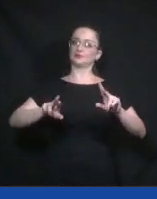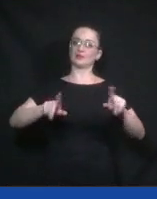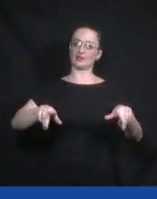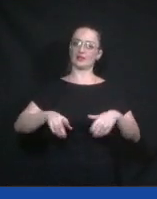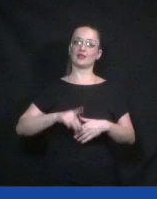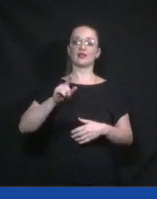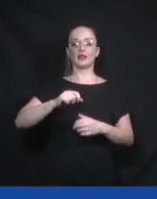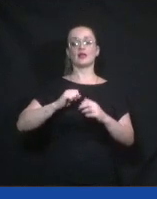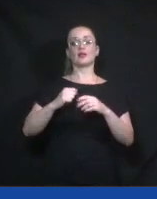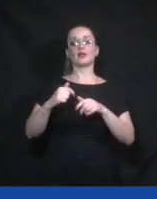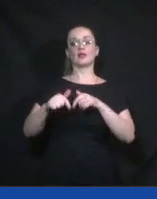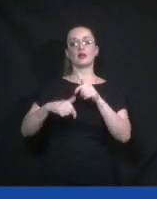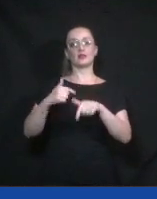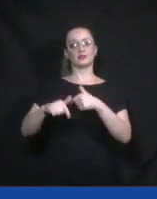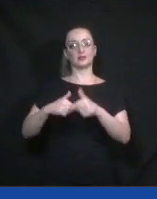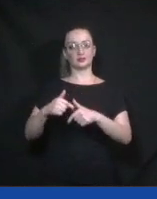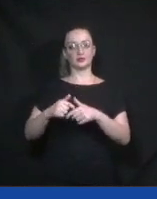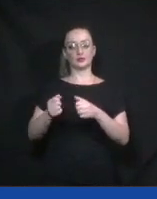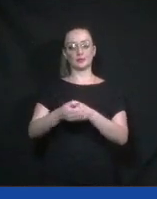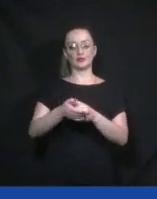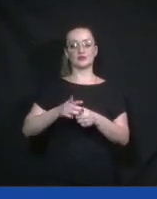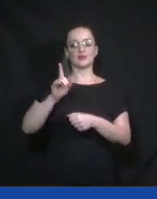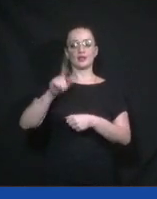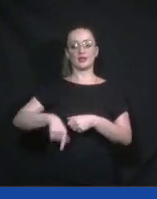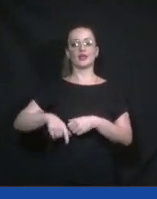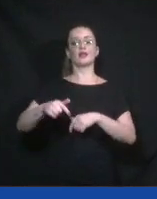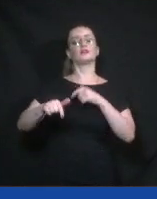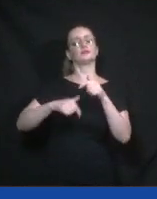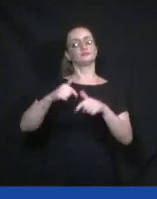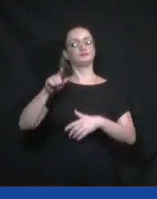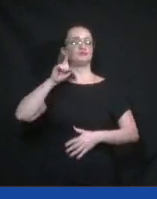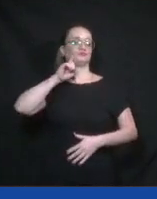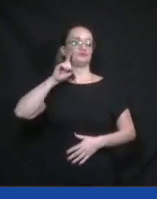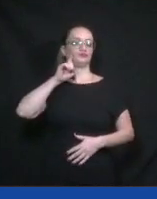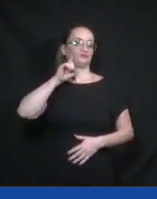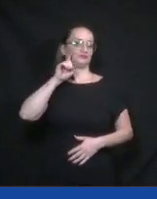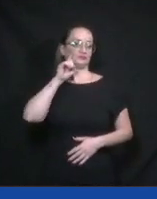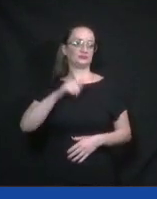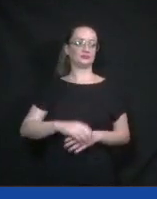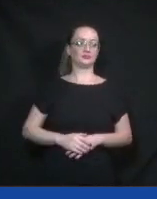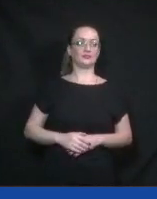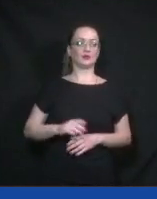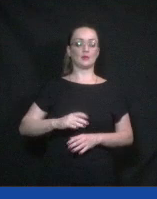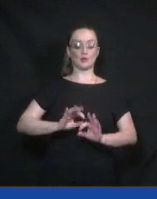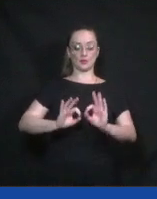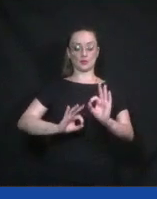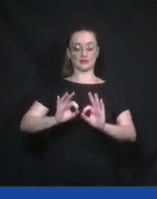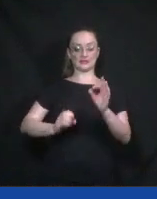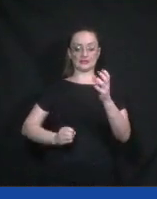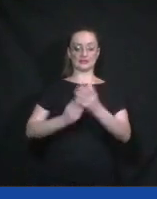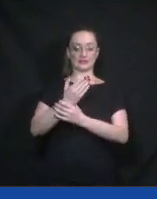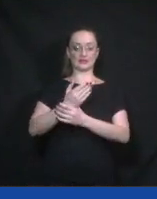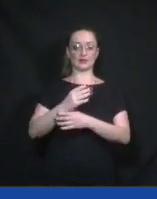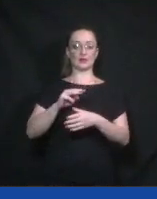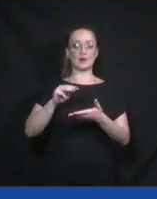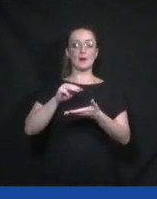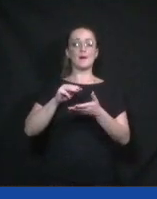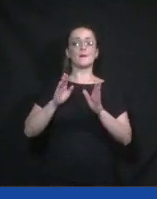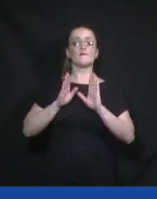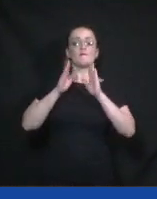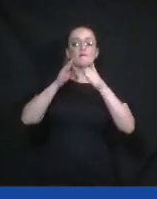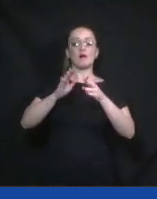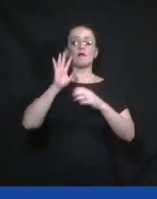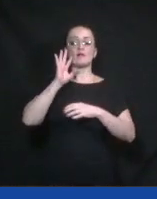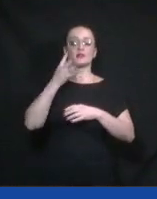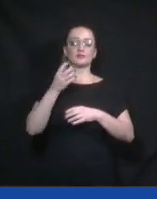é o exercício da Democracia é um exercício cotidiano da organização que nasceu com a missão de resolver